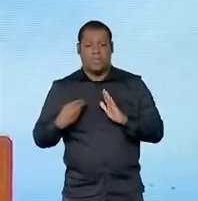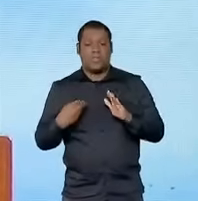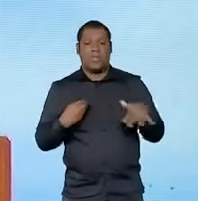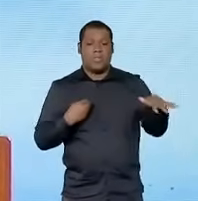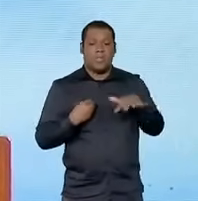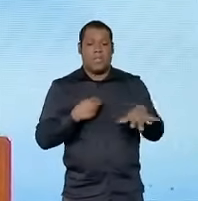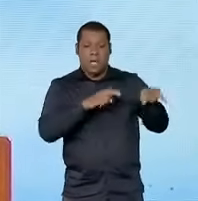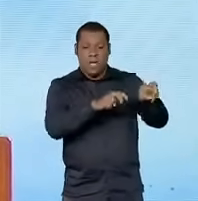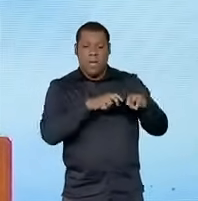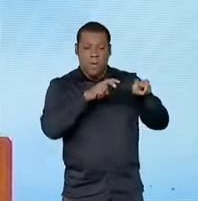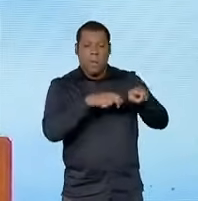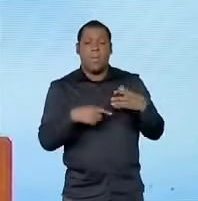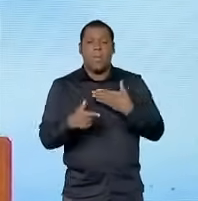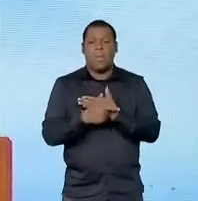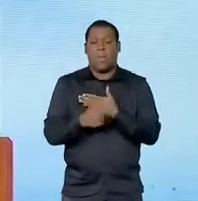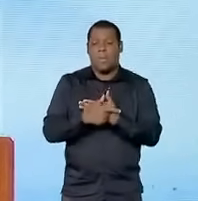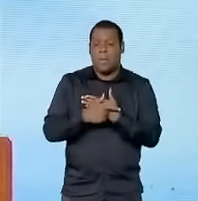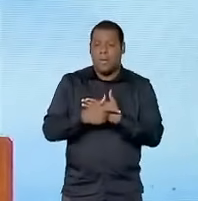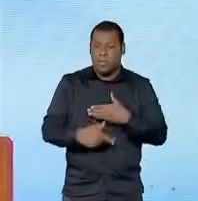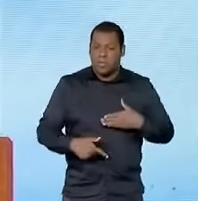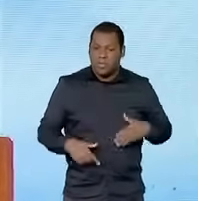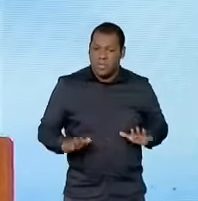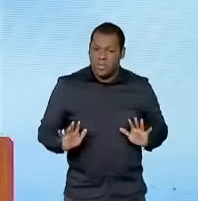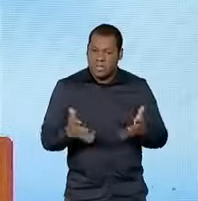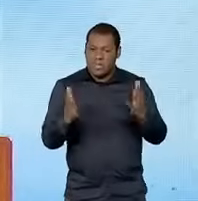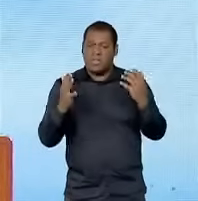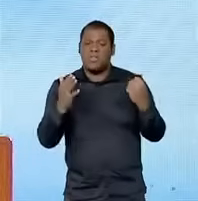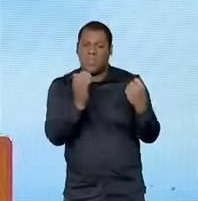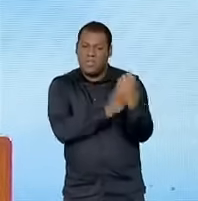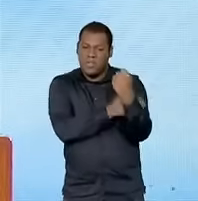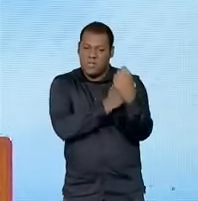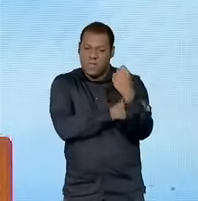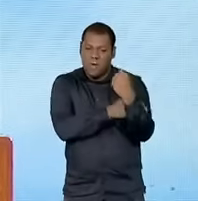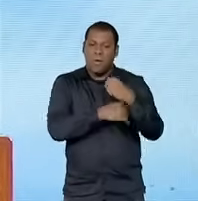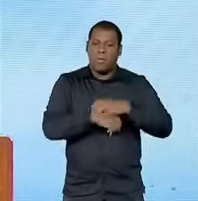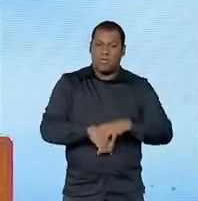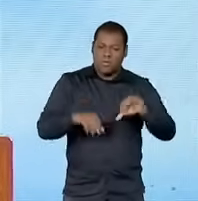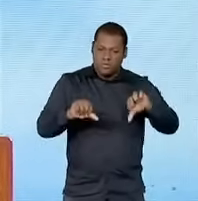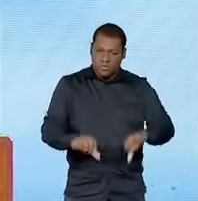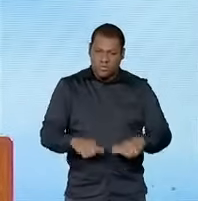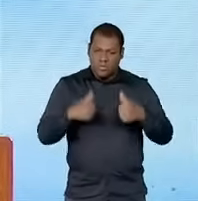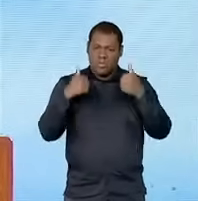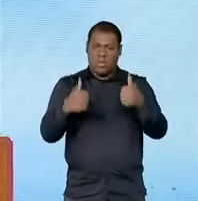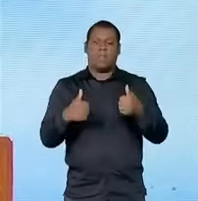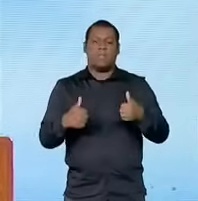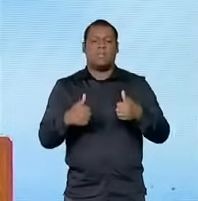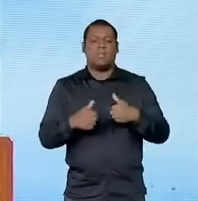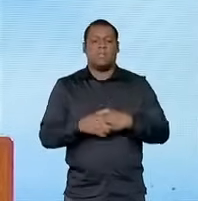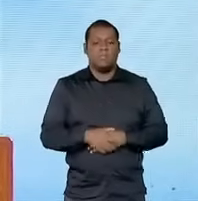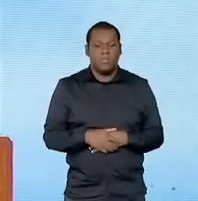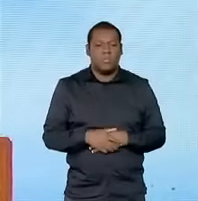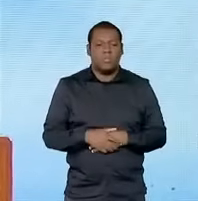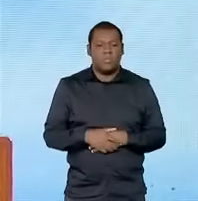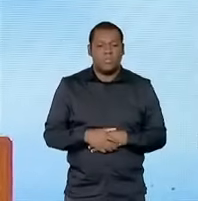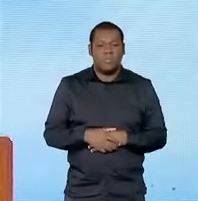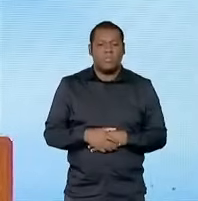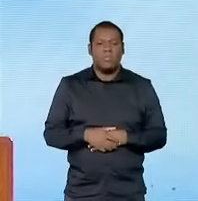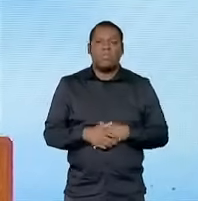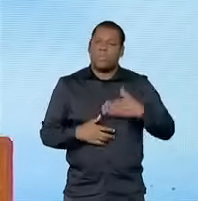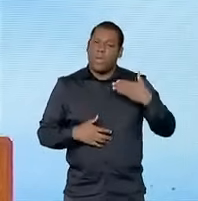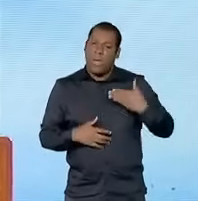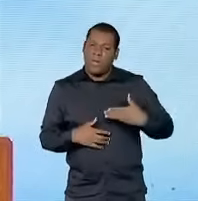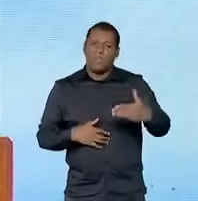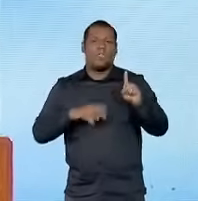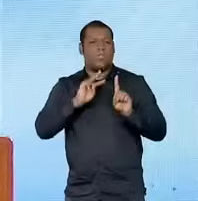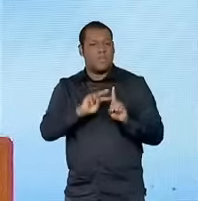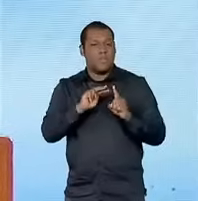esse papel de gerar força para virar a página e reconstruir nossa história, olhando para frente